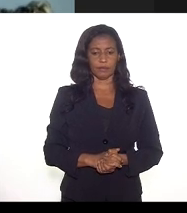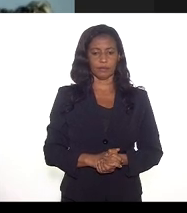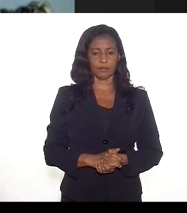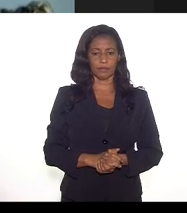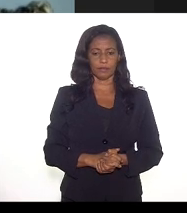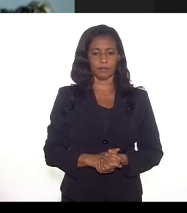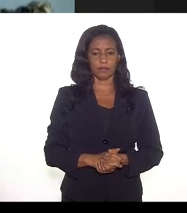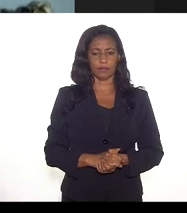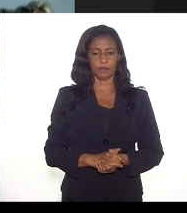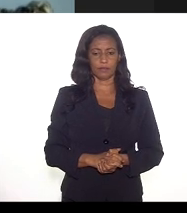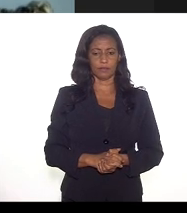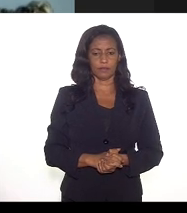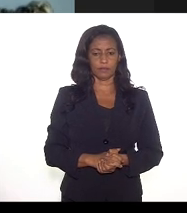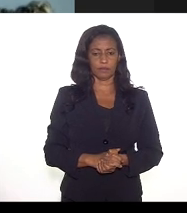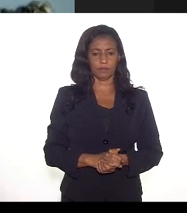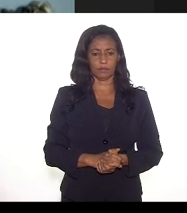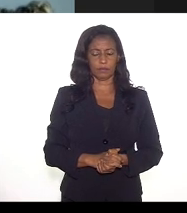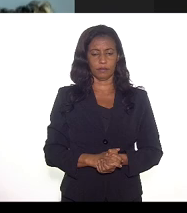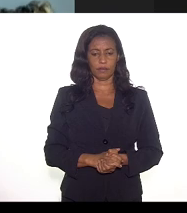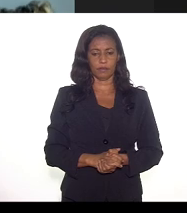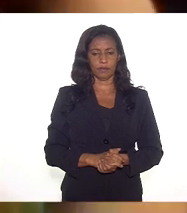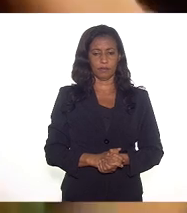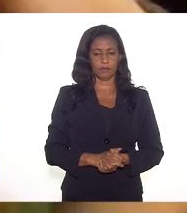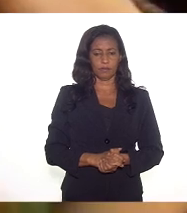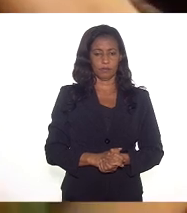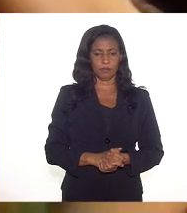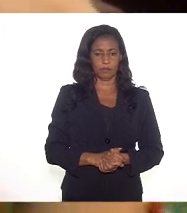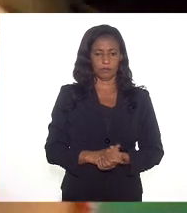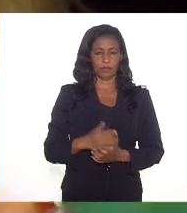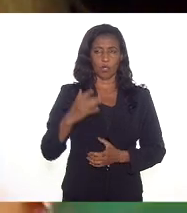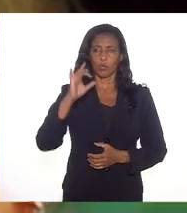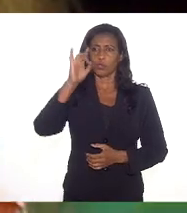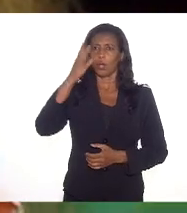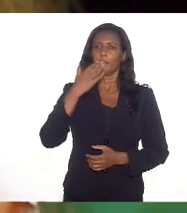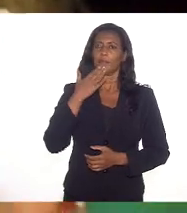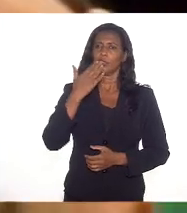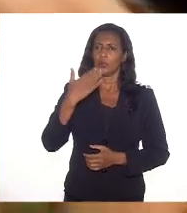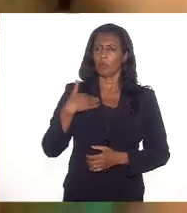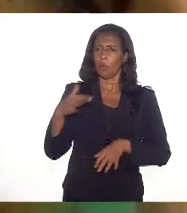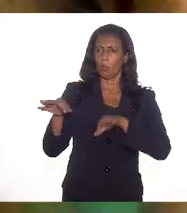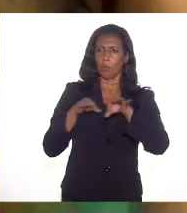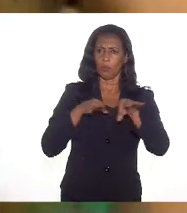presidente. Só pedindo para o senhor se há possibilidade do meu projeto de resolução